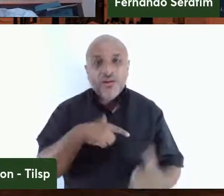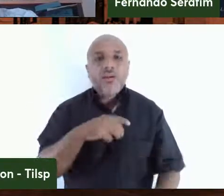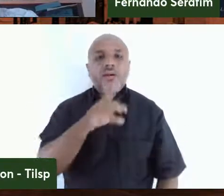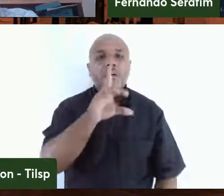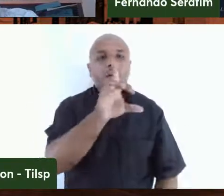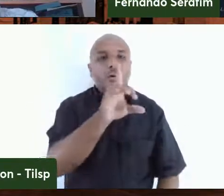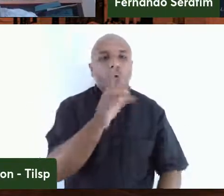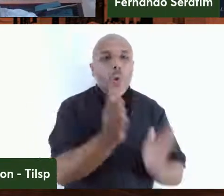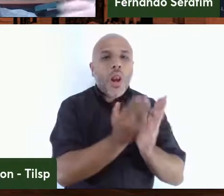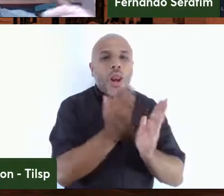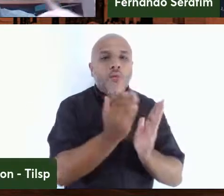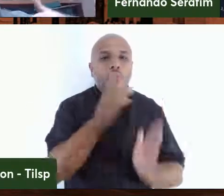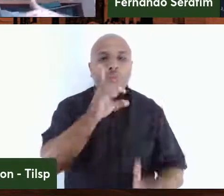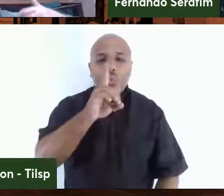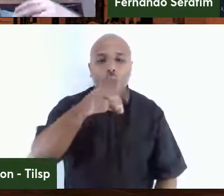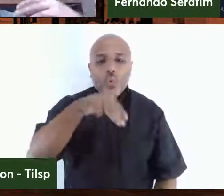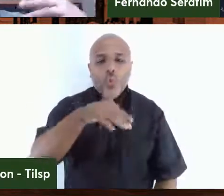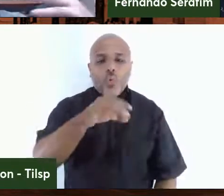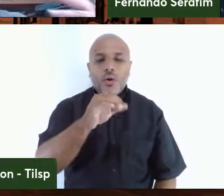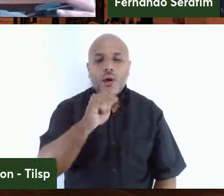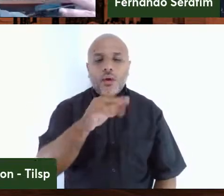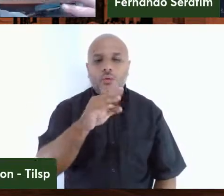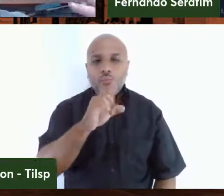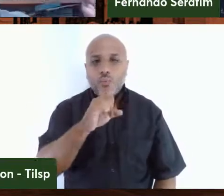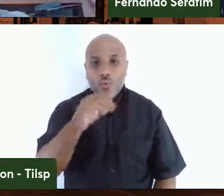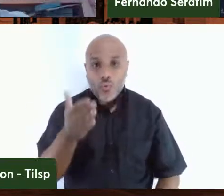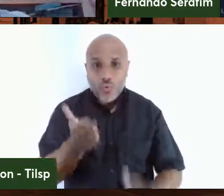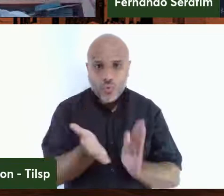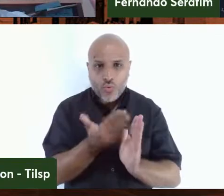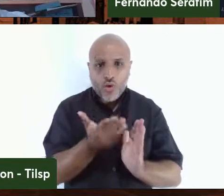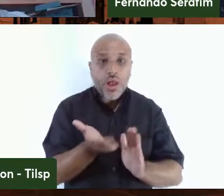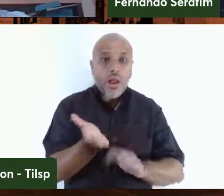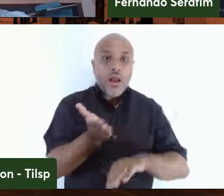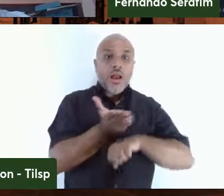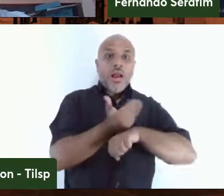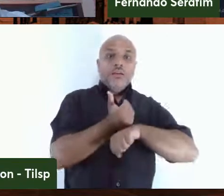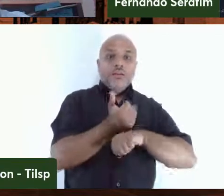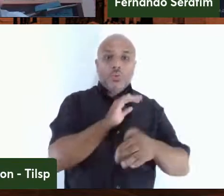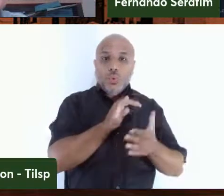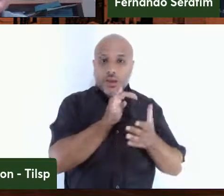Casmurro, as páginas anteriores ao casamento